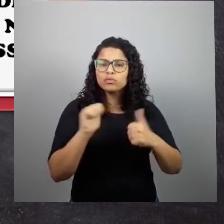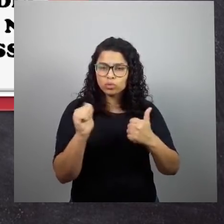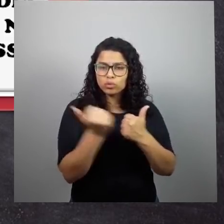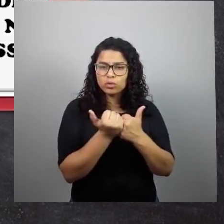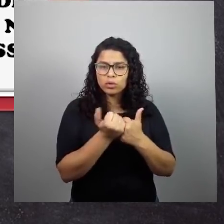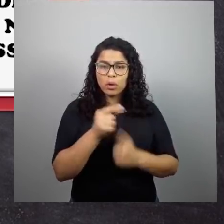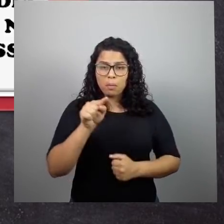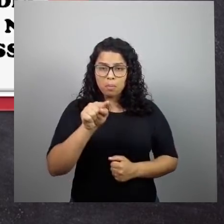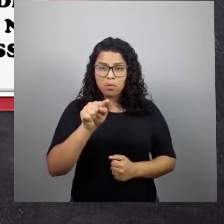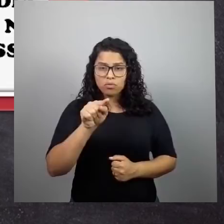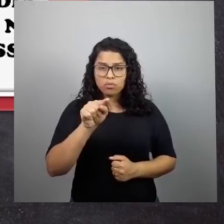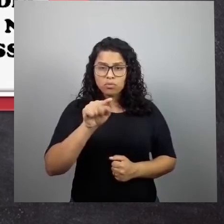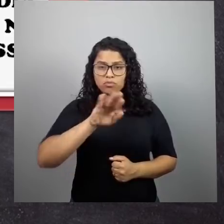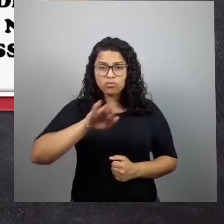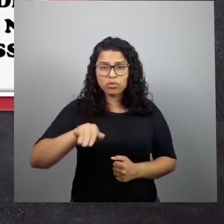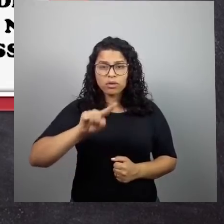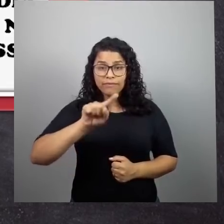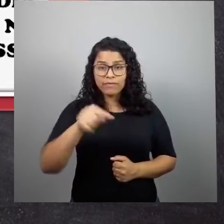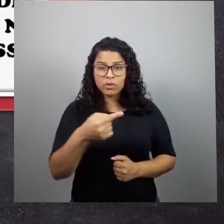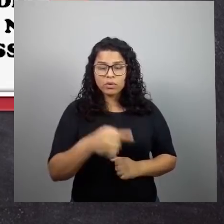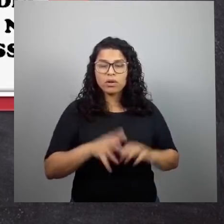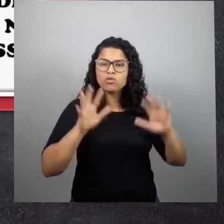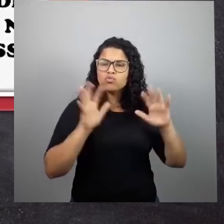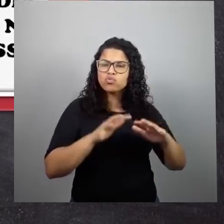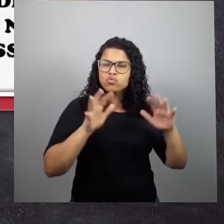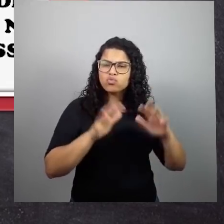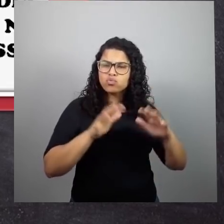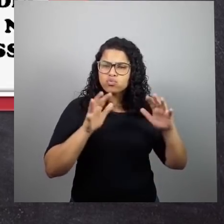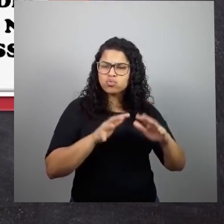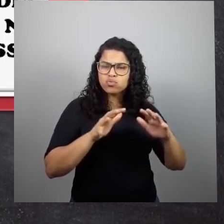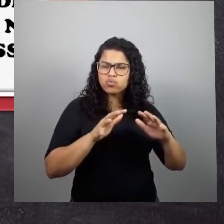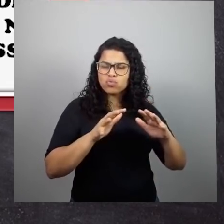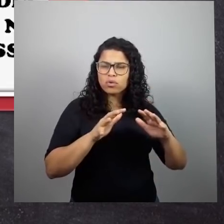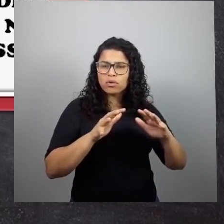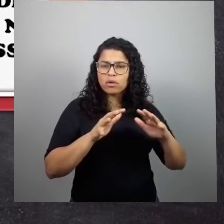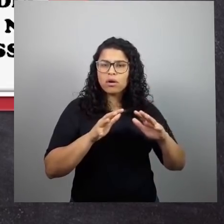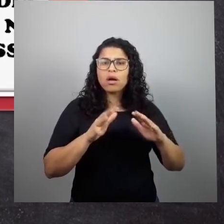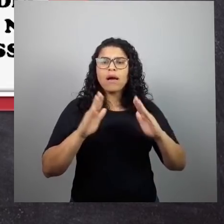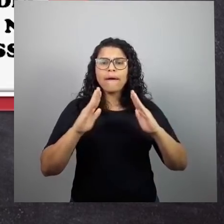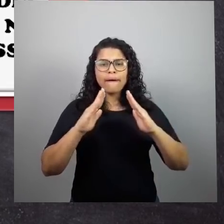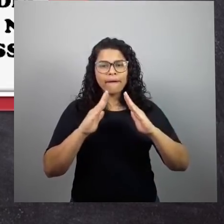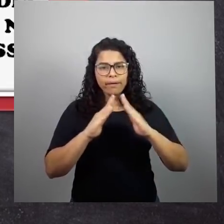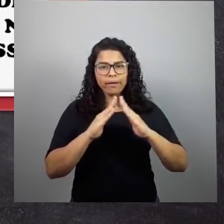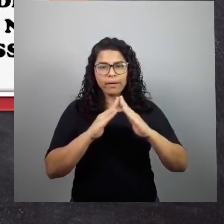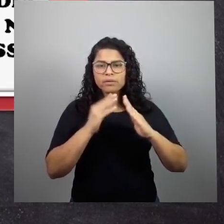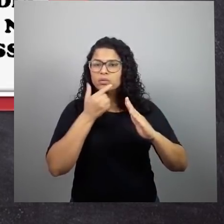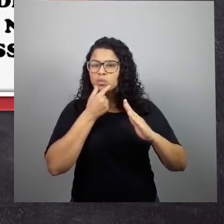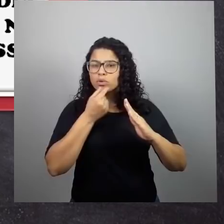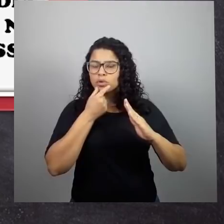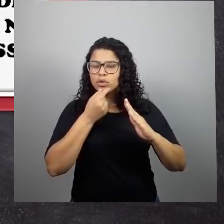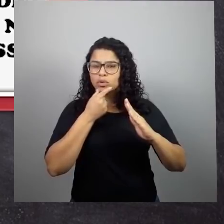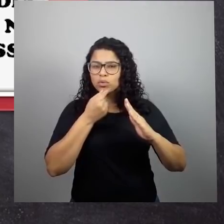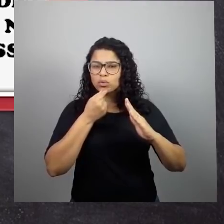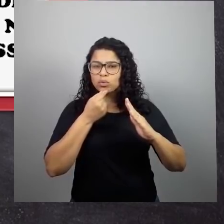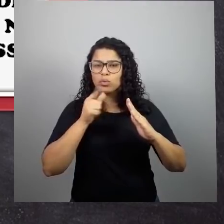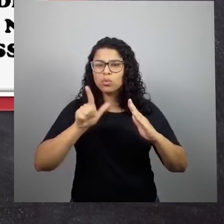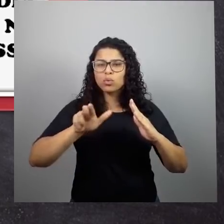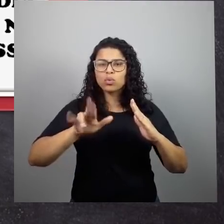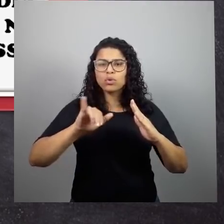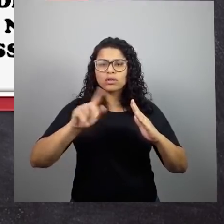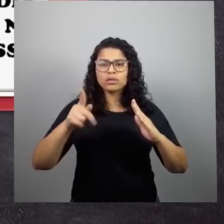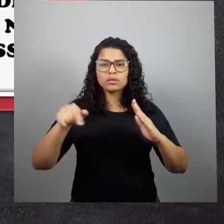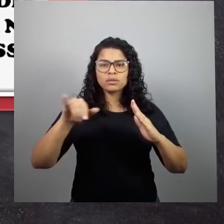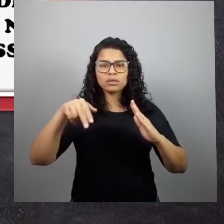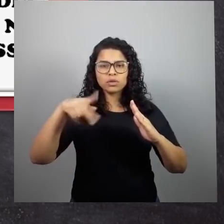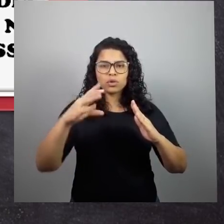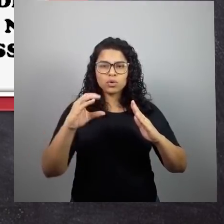aqui. Por causa da chuva forte, a casa do Luizinho teve uma parte do telhado quebrada.